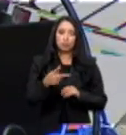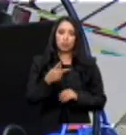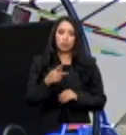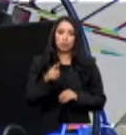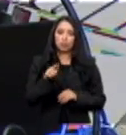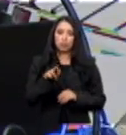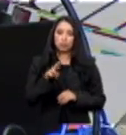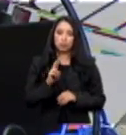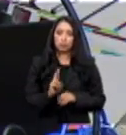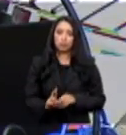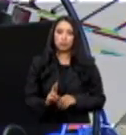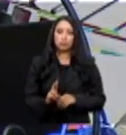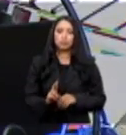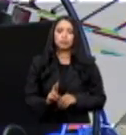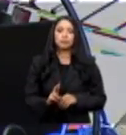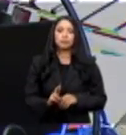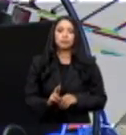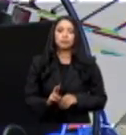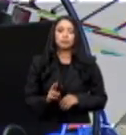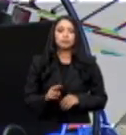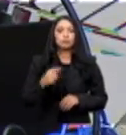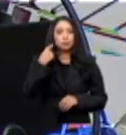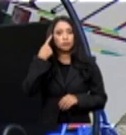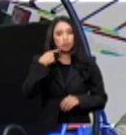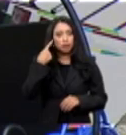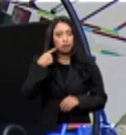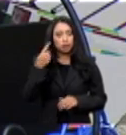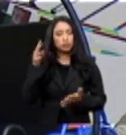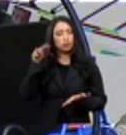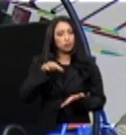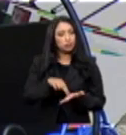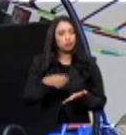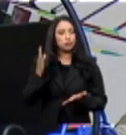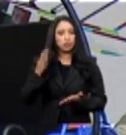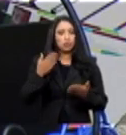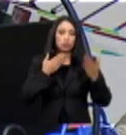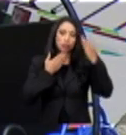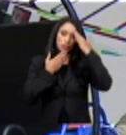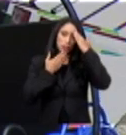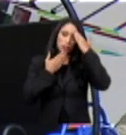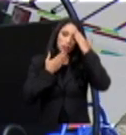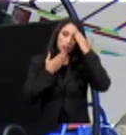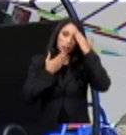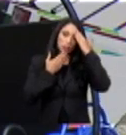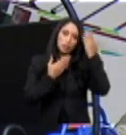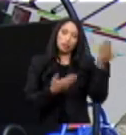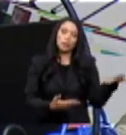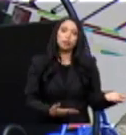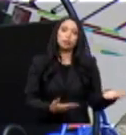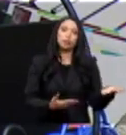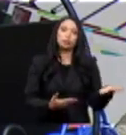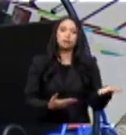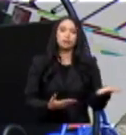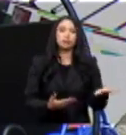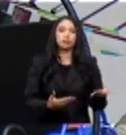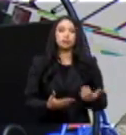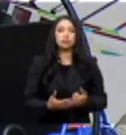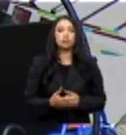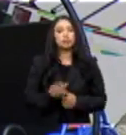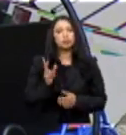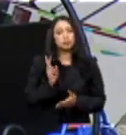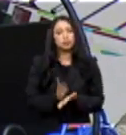da República, senhores advogados que assomaram a tribuna, a quem eu agradeço pelas achegas, que sempre